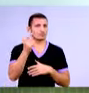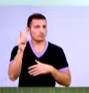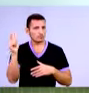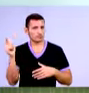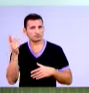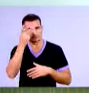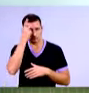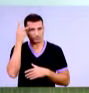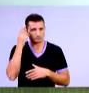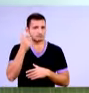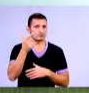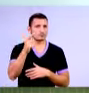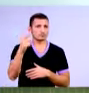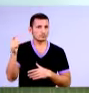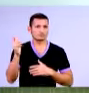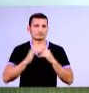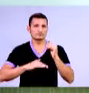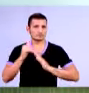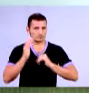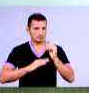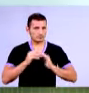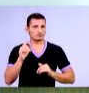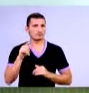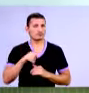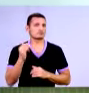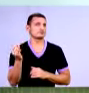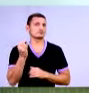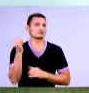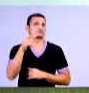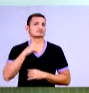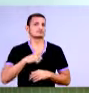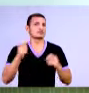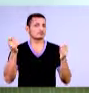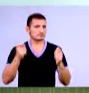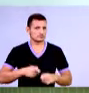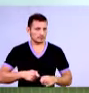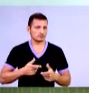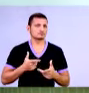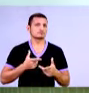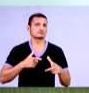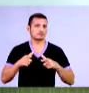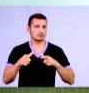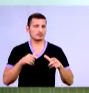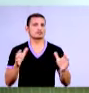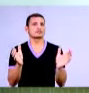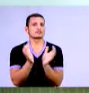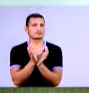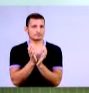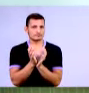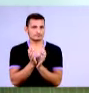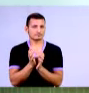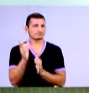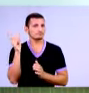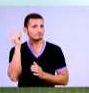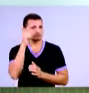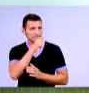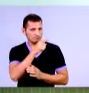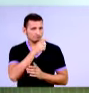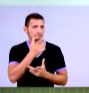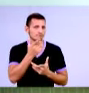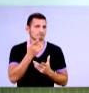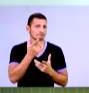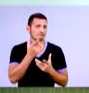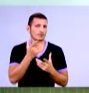outros profissionais. É indispensável que você tenha a capacidade e a habilidade de trabalhar em equipe, né? Dificilmente um grande